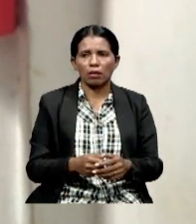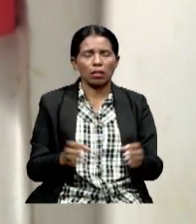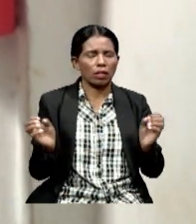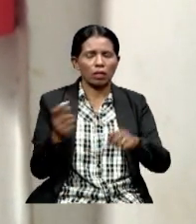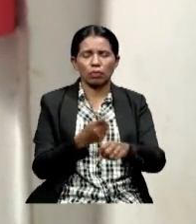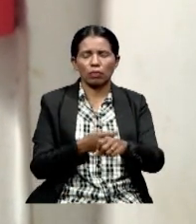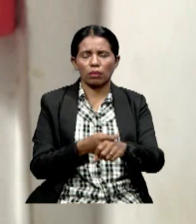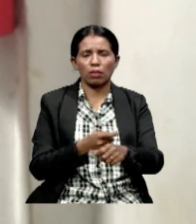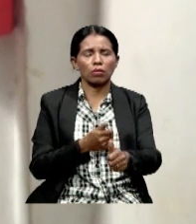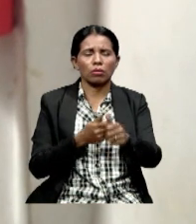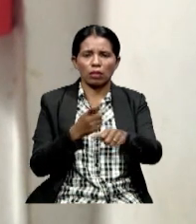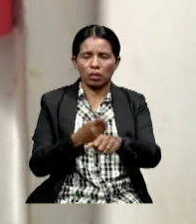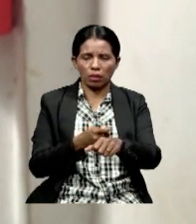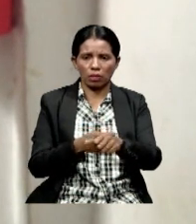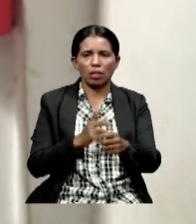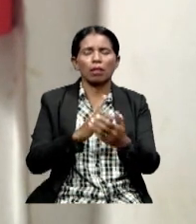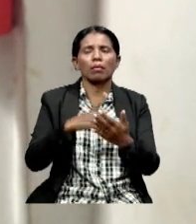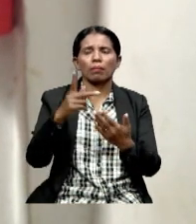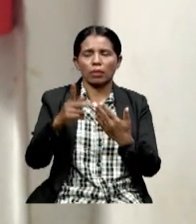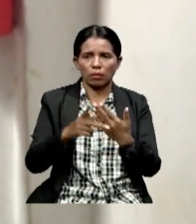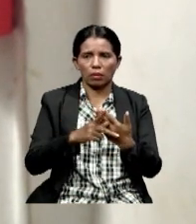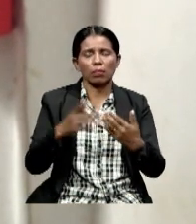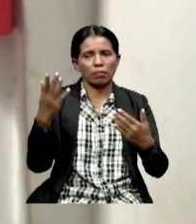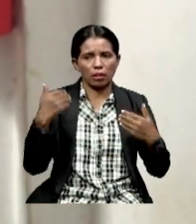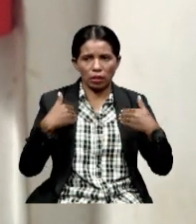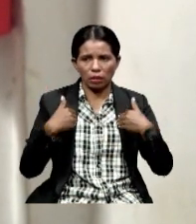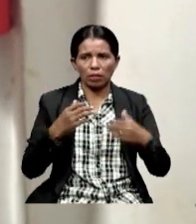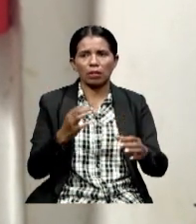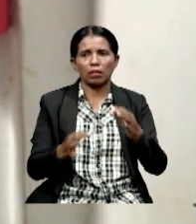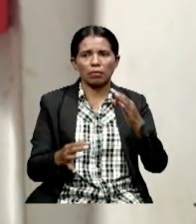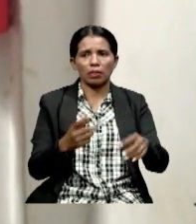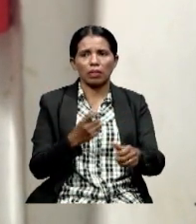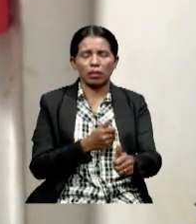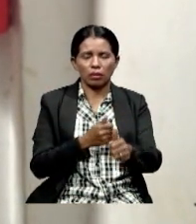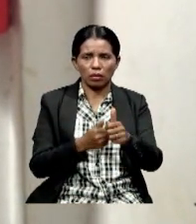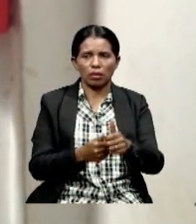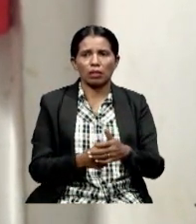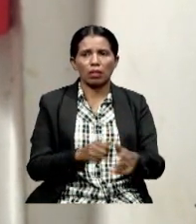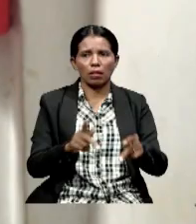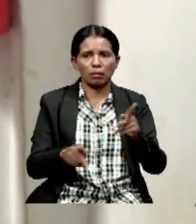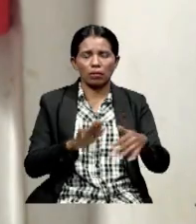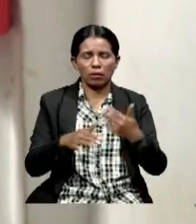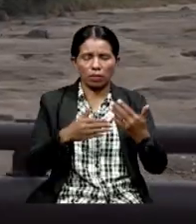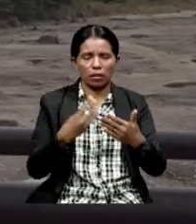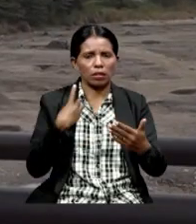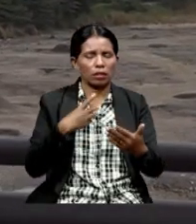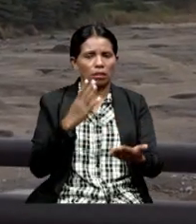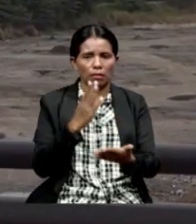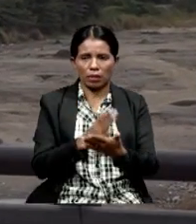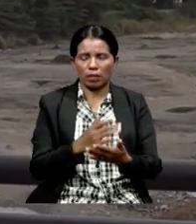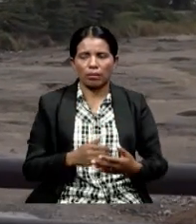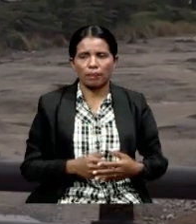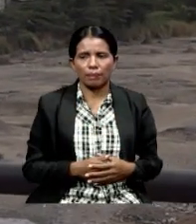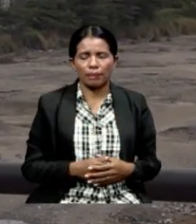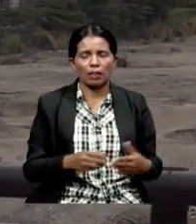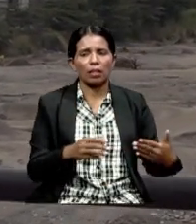né? Portanto, ela pontual e o programa não vem cá, ia. Se quer que está pontual, automaticamente, portanto, é uma saída, tem que ser retorno. Liga